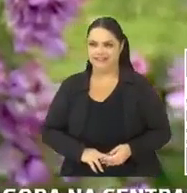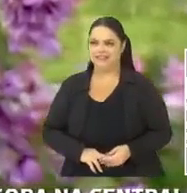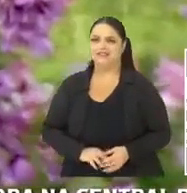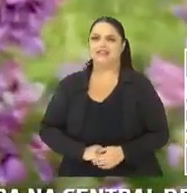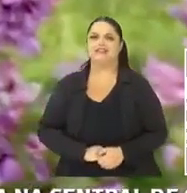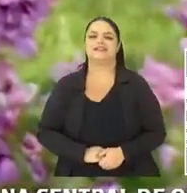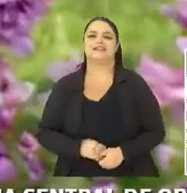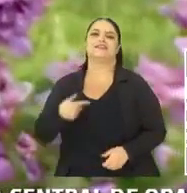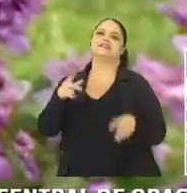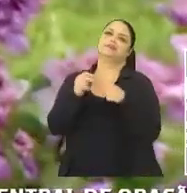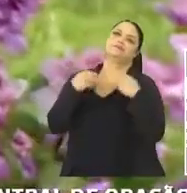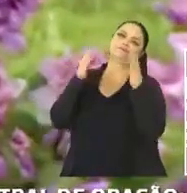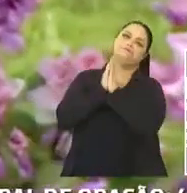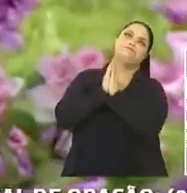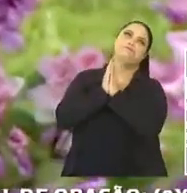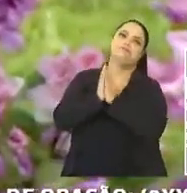rapaz. Eu mereço.